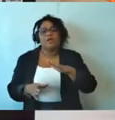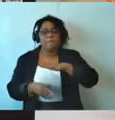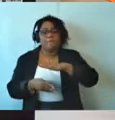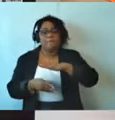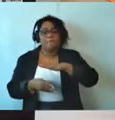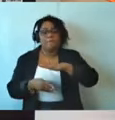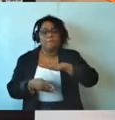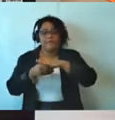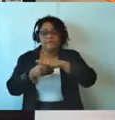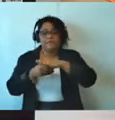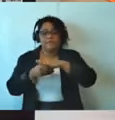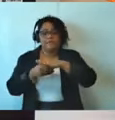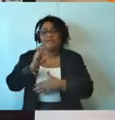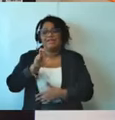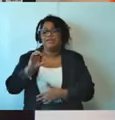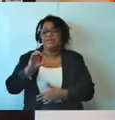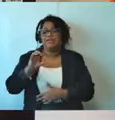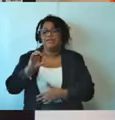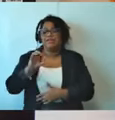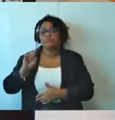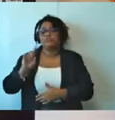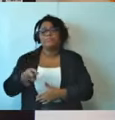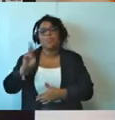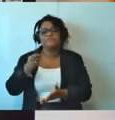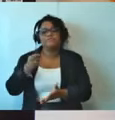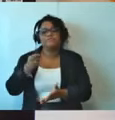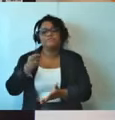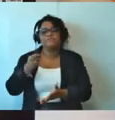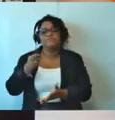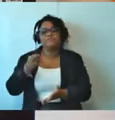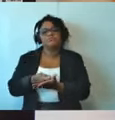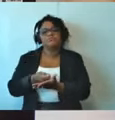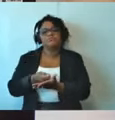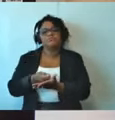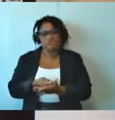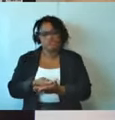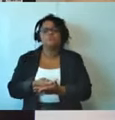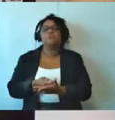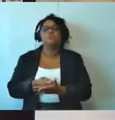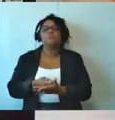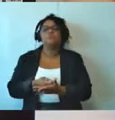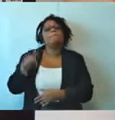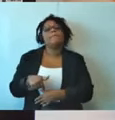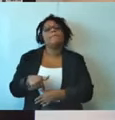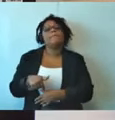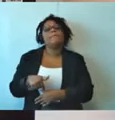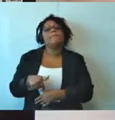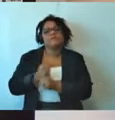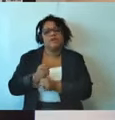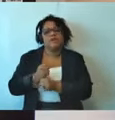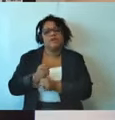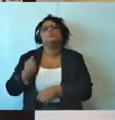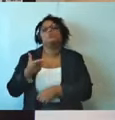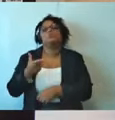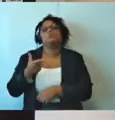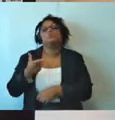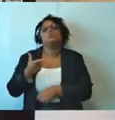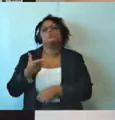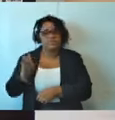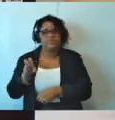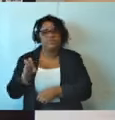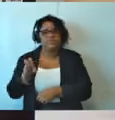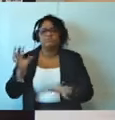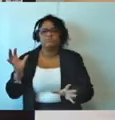ano de 2025 também para as motofaixas. Então, somados, nós temos aí praticamente, né, quase R$1